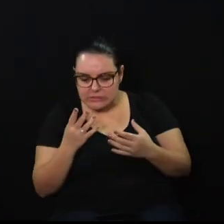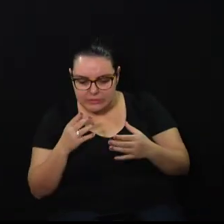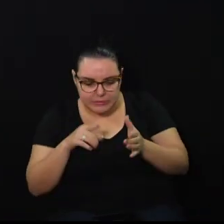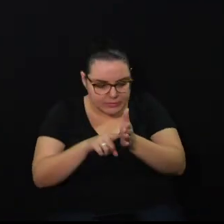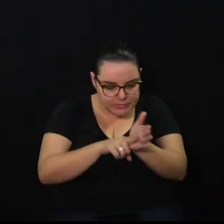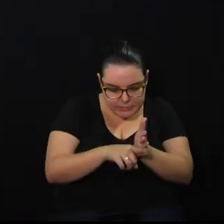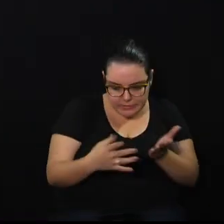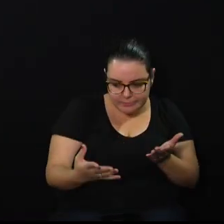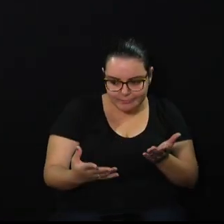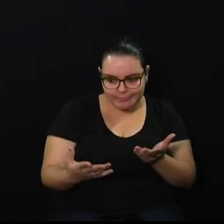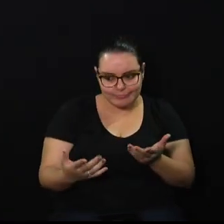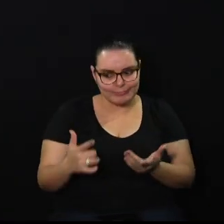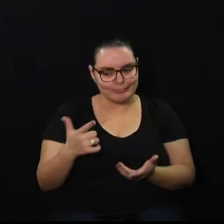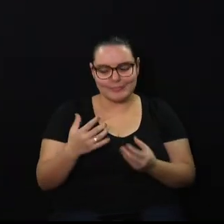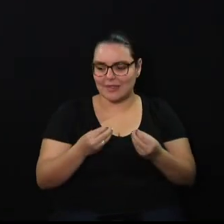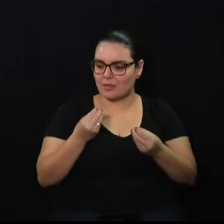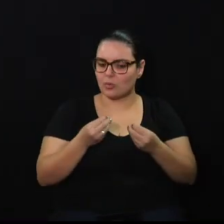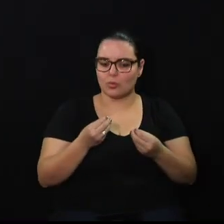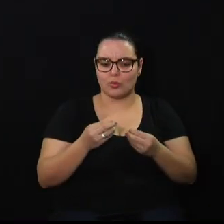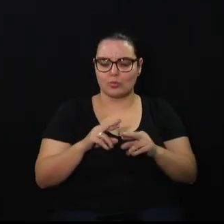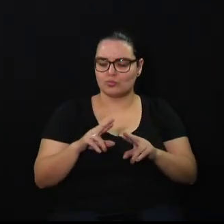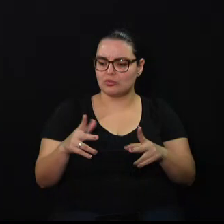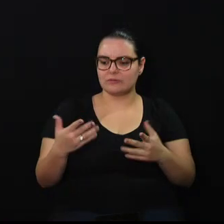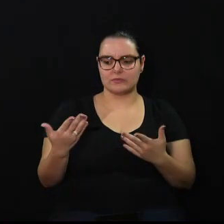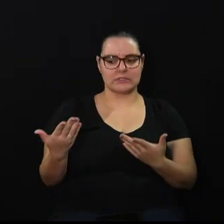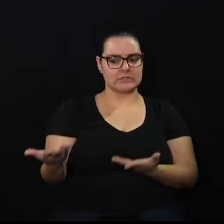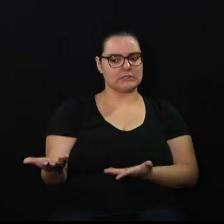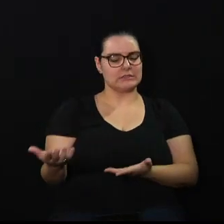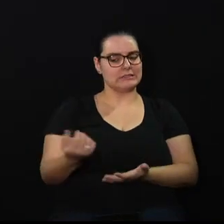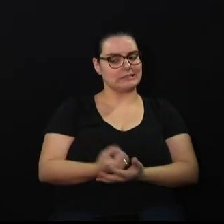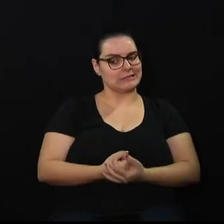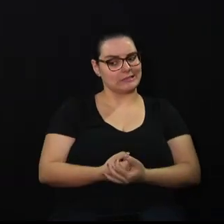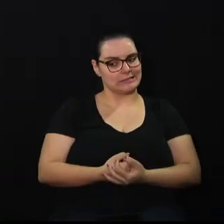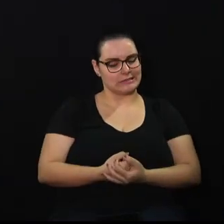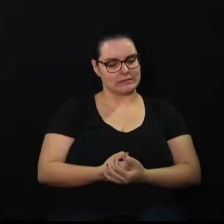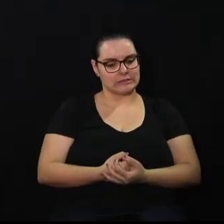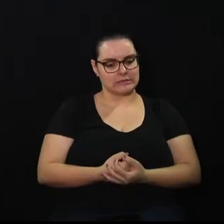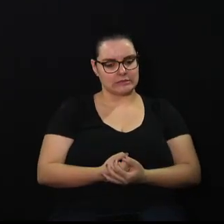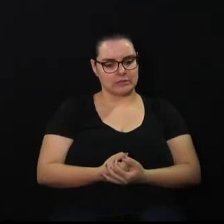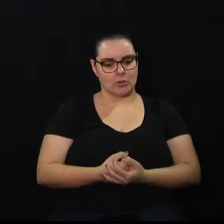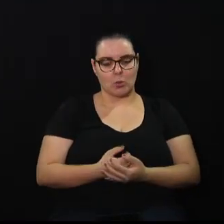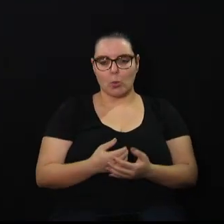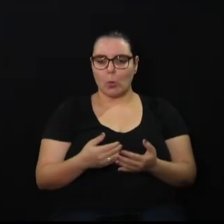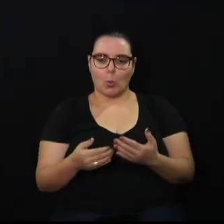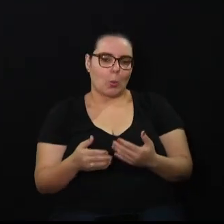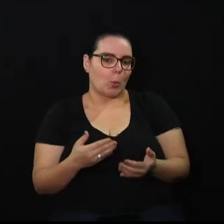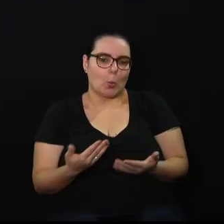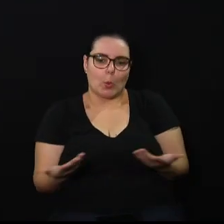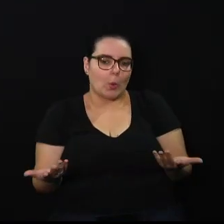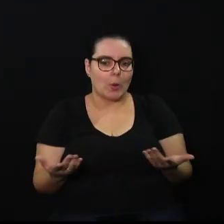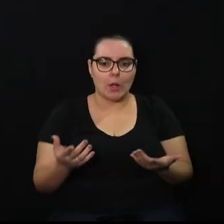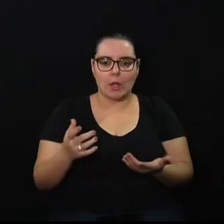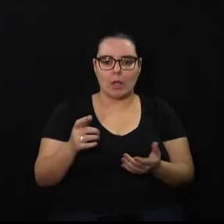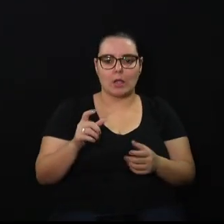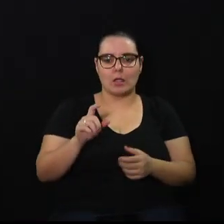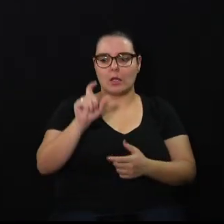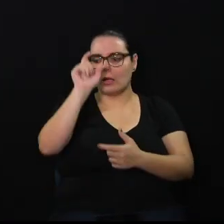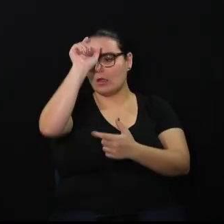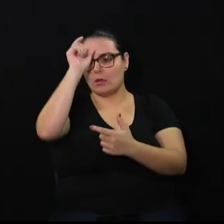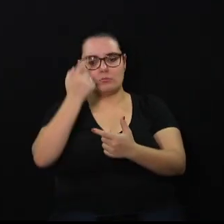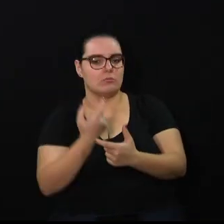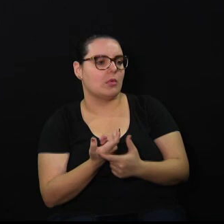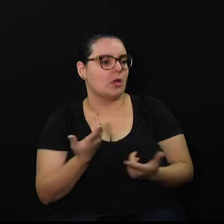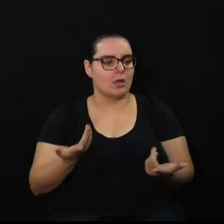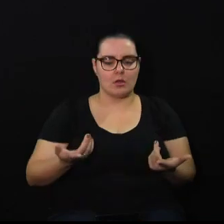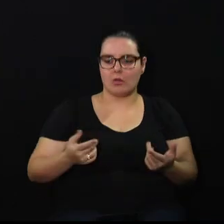esses pacientes né é ele entende que qualquer déficit né de vocabulário de fala